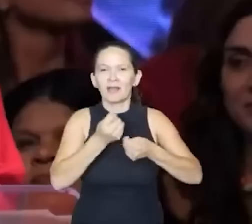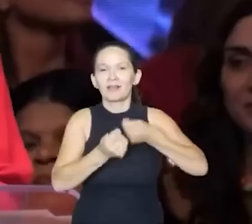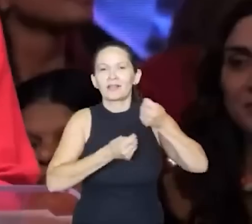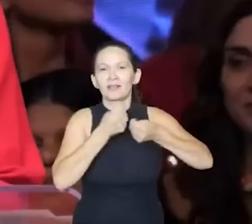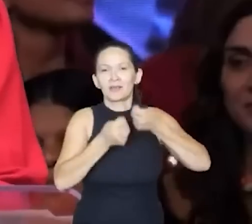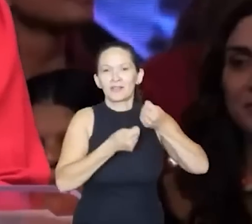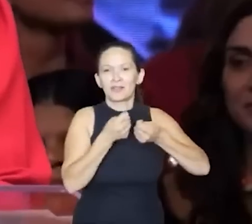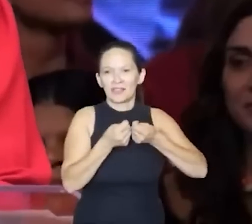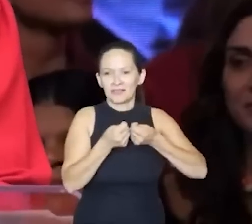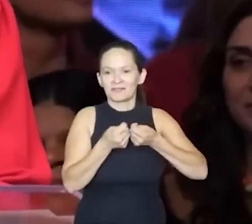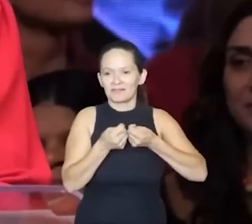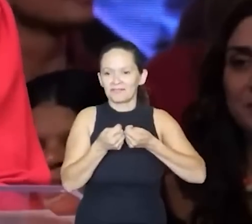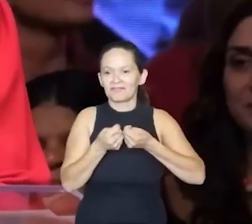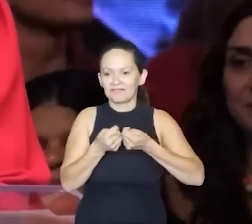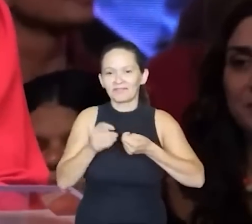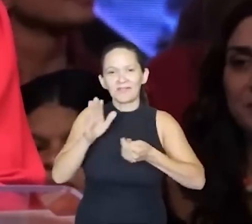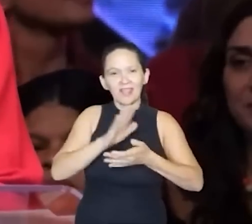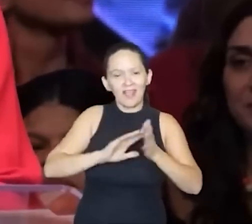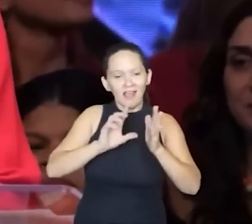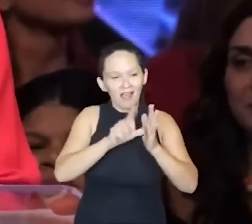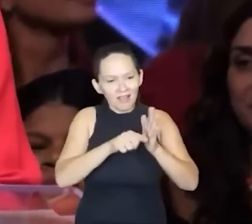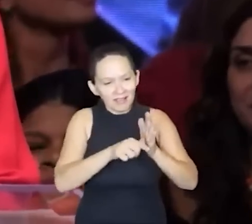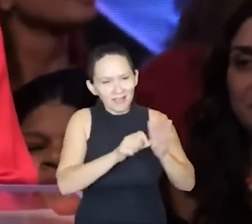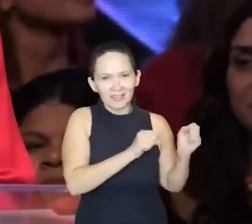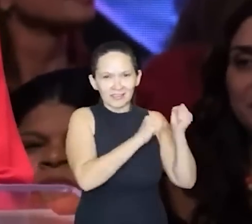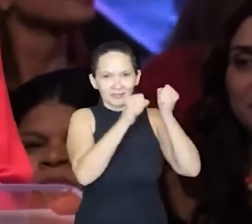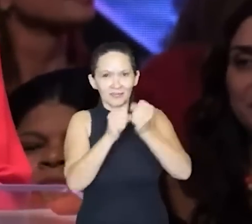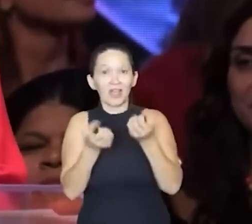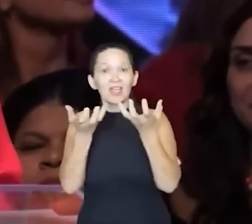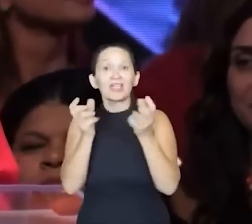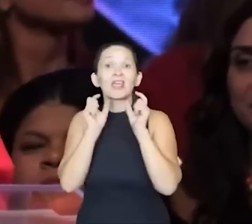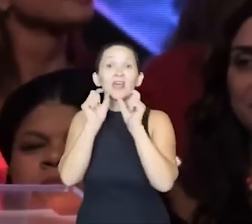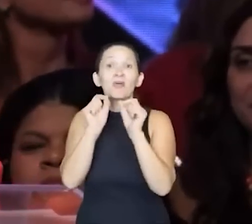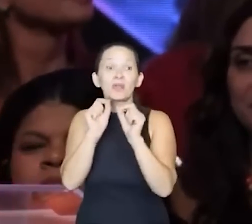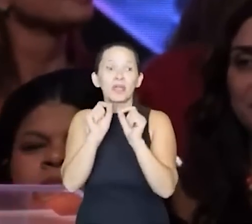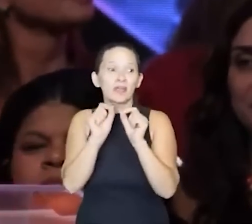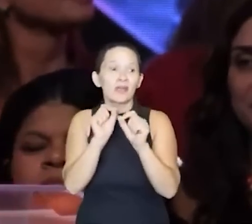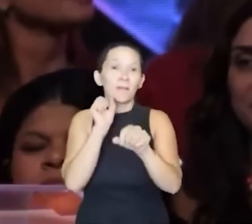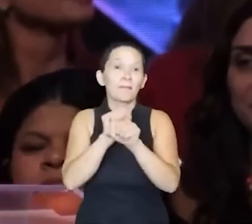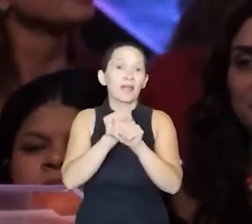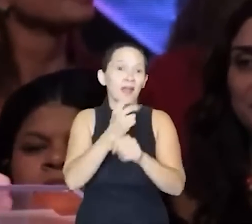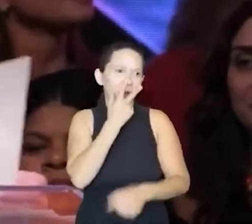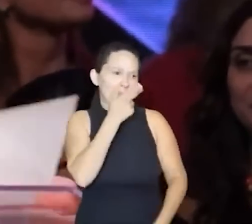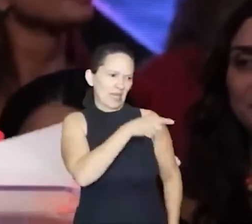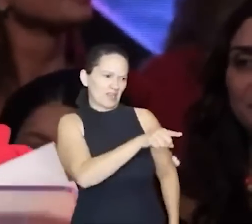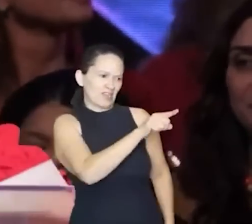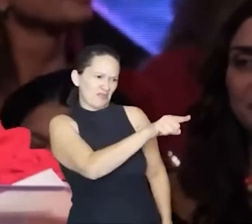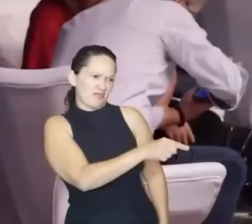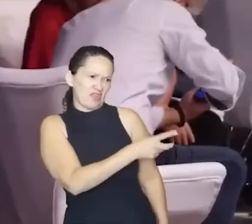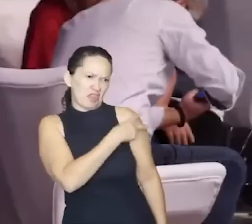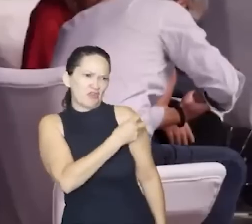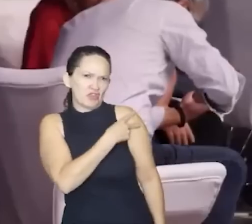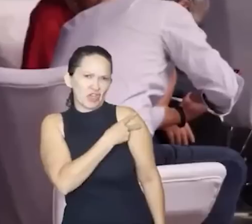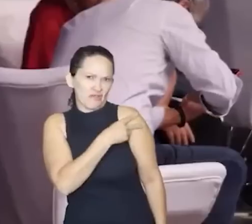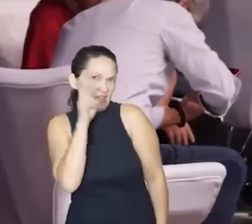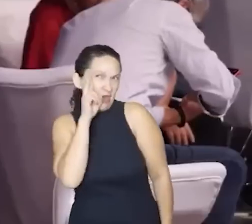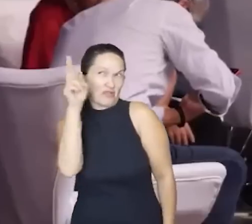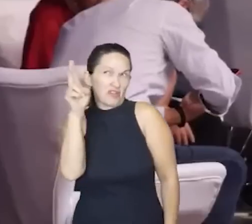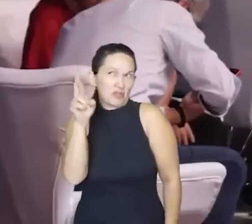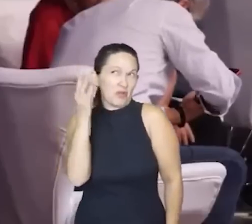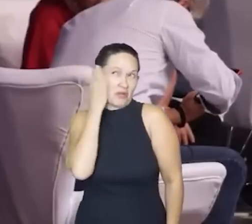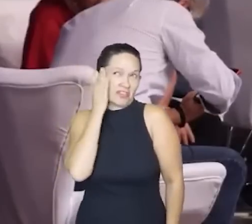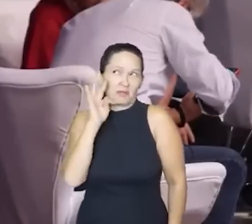que setores atrasados e poderosos pretendem interditar, como se fossem senhores absolutos da razão e da